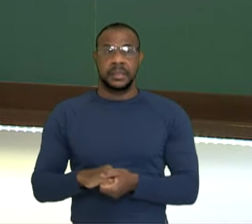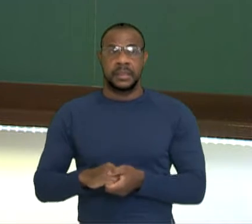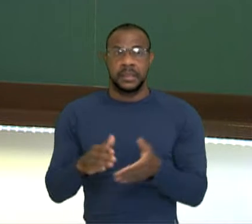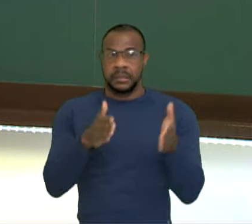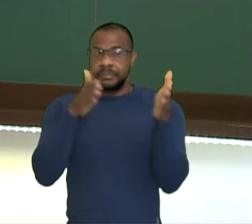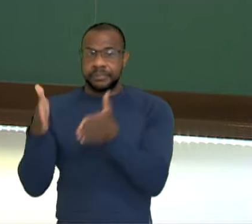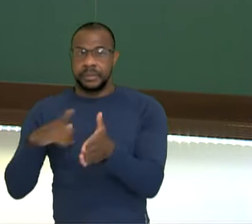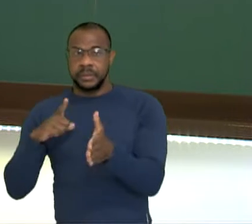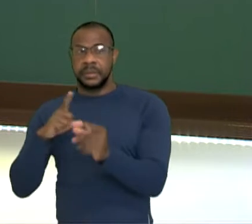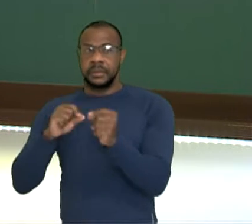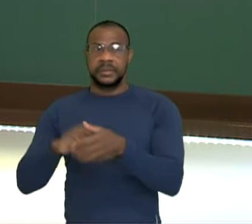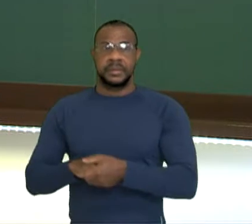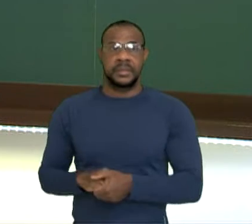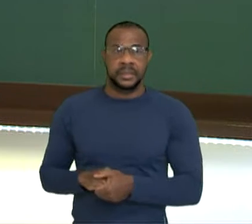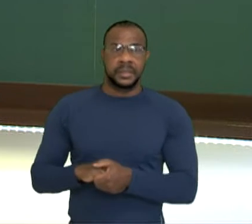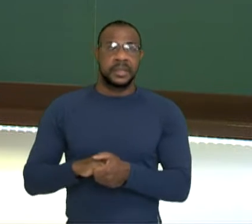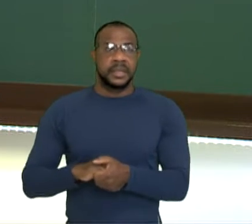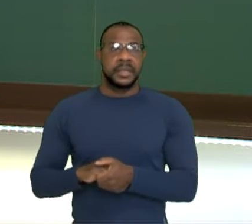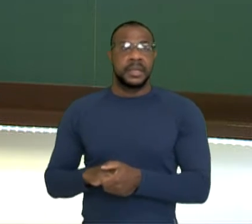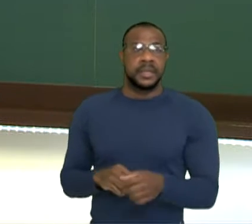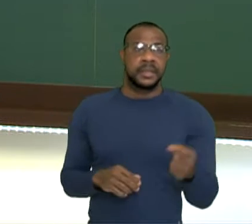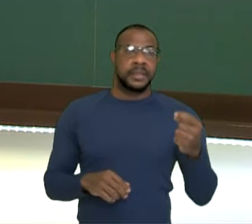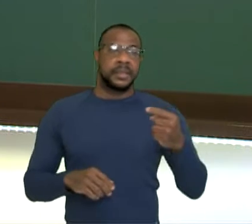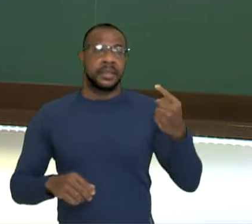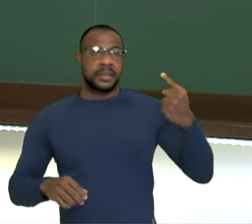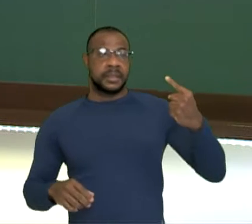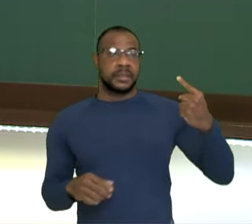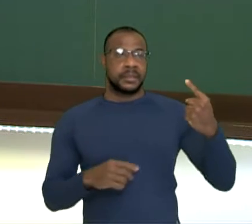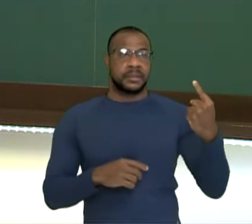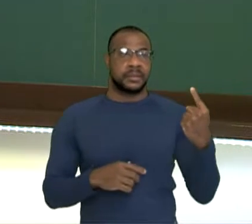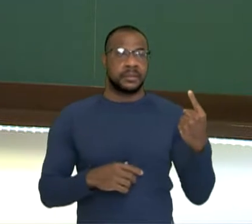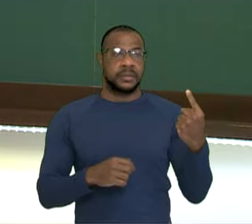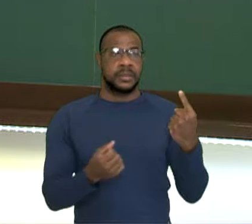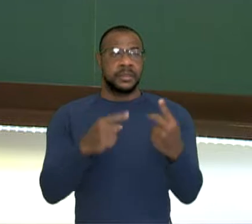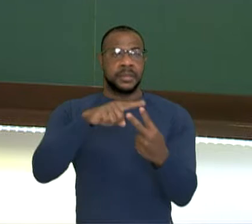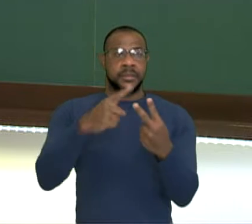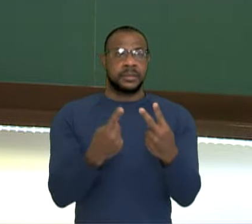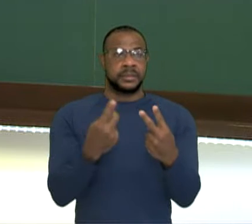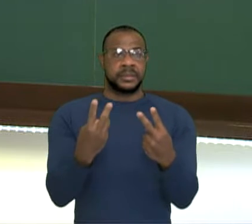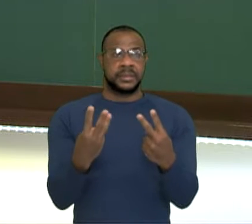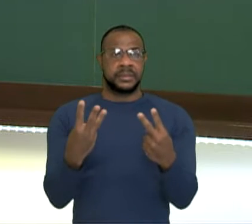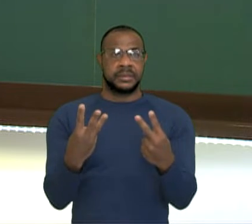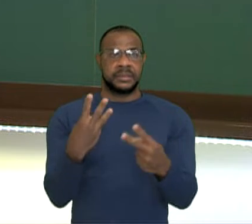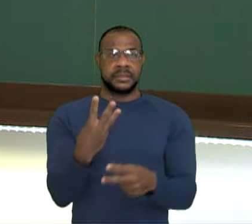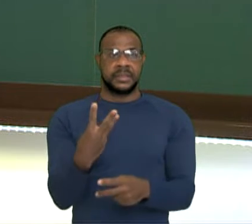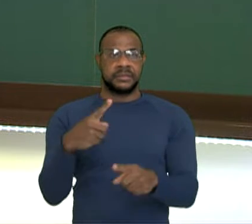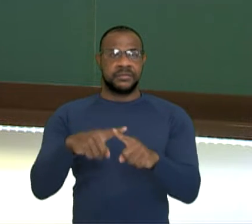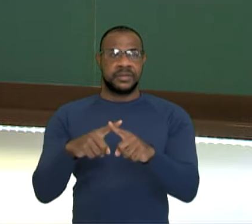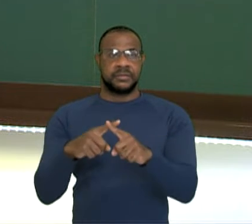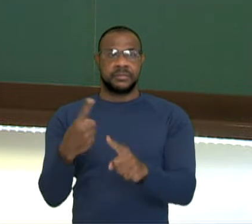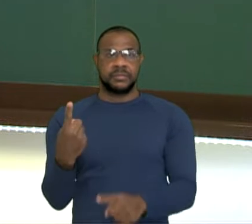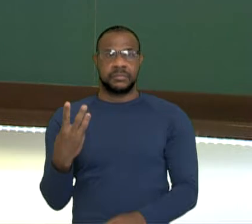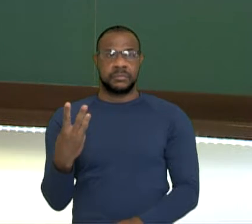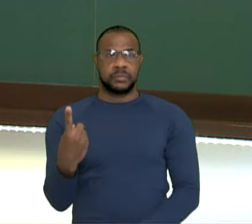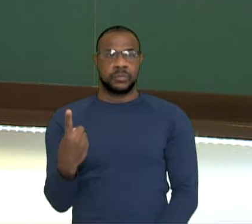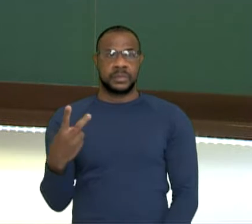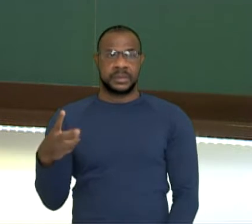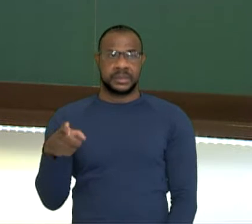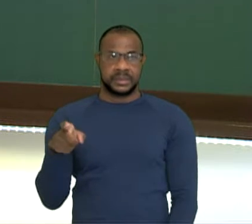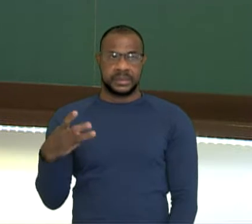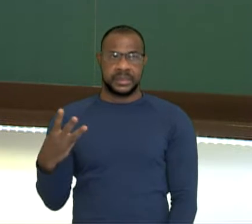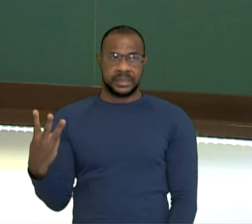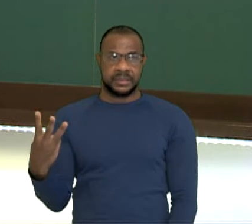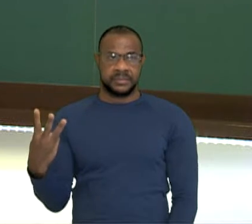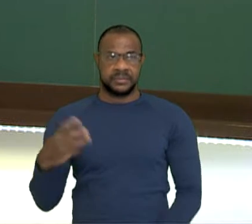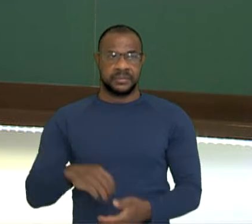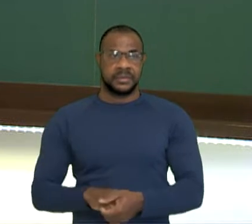ordenado vai ser 0 e 0. Assim, π sobre 2, 3 vezes 1 é 3, então também π